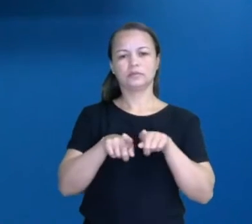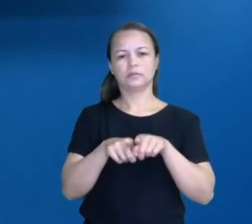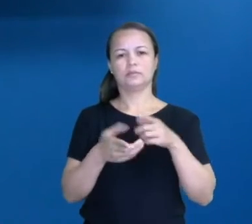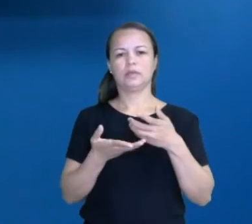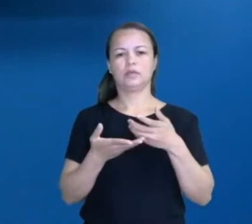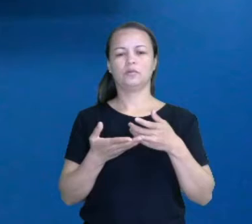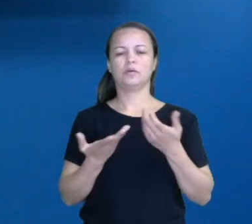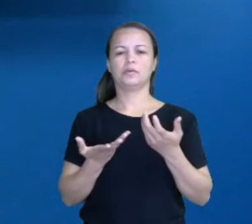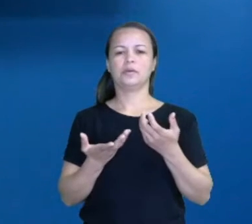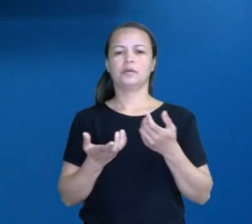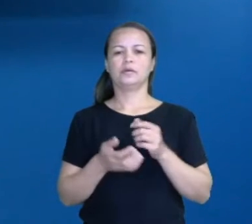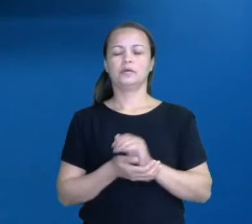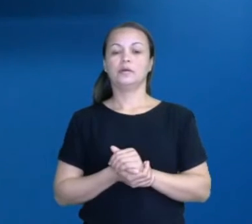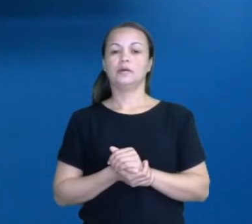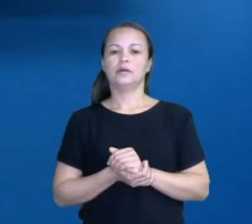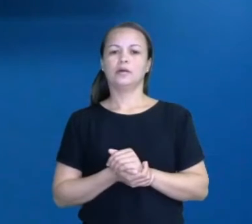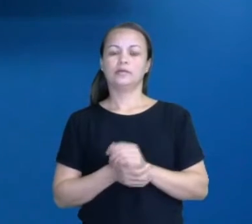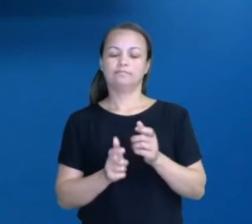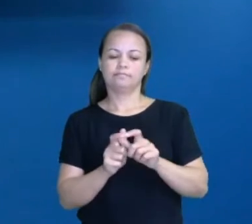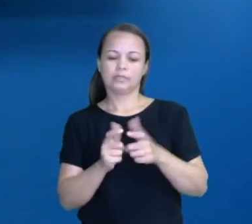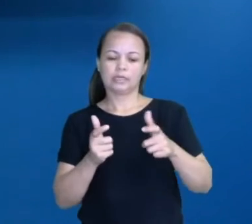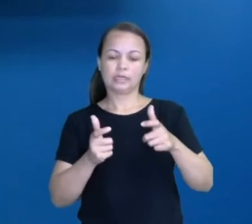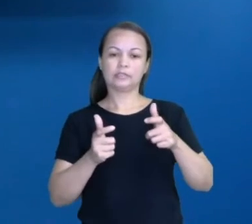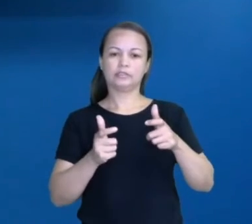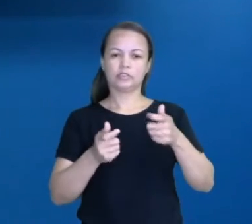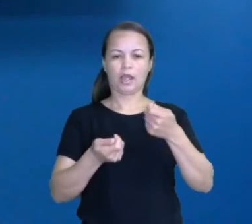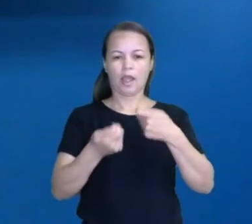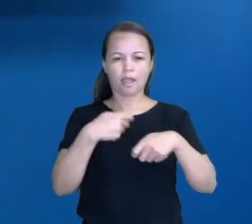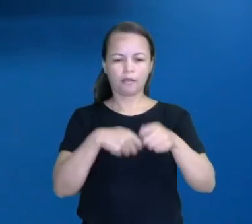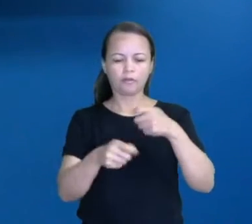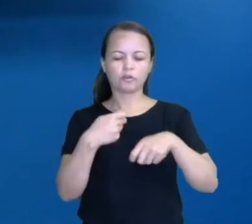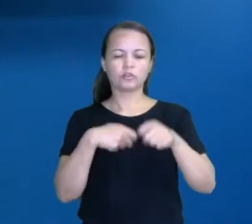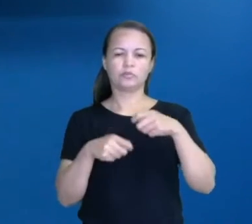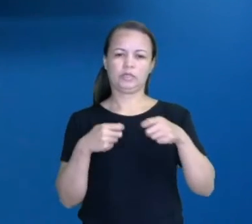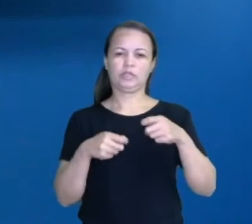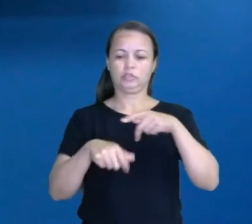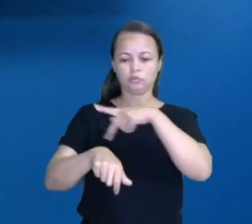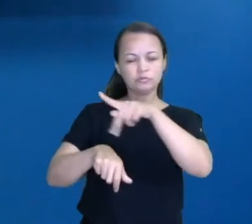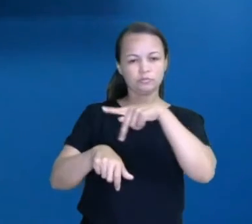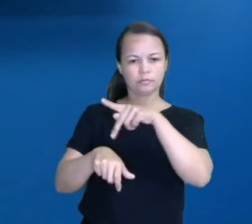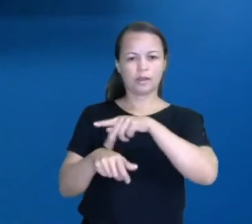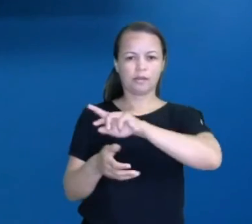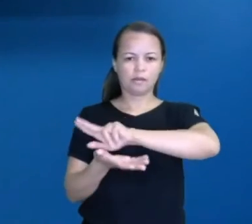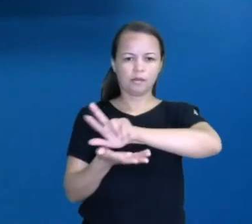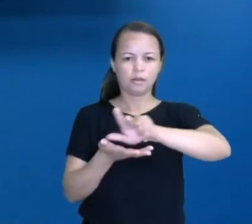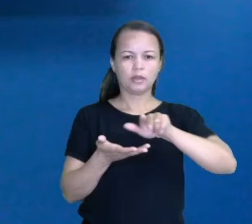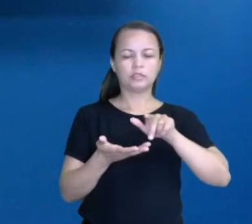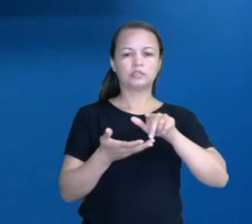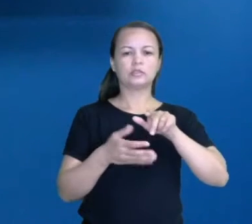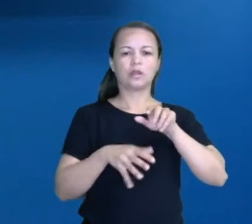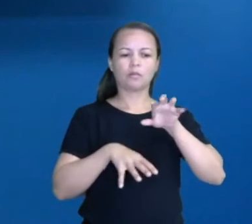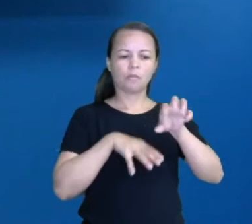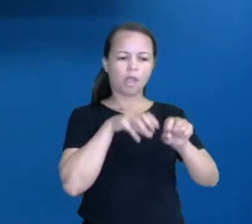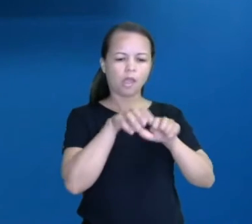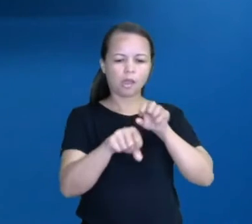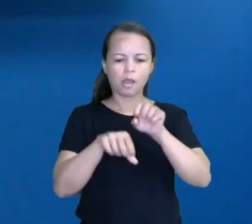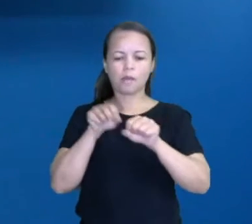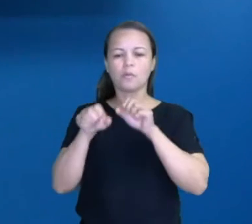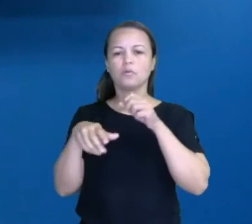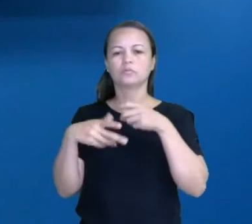maior inserção e as grandes economias também, os grandes países, eles também buscam